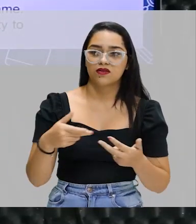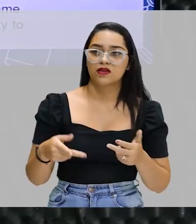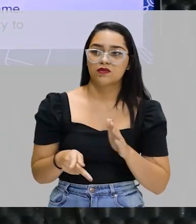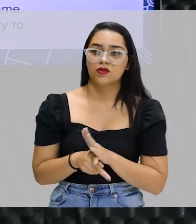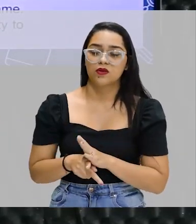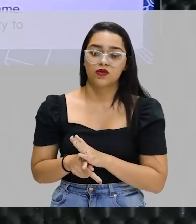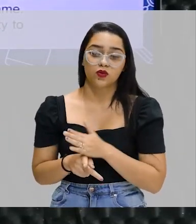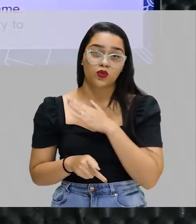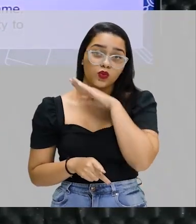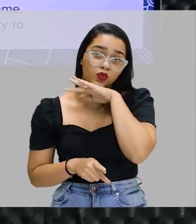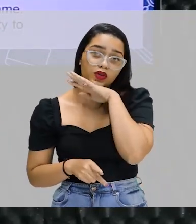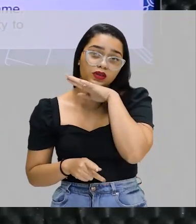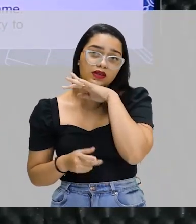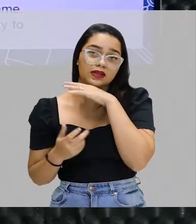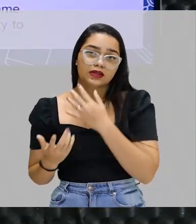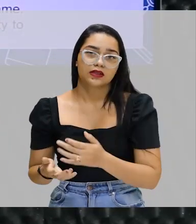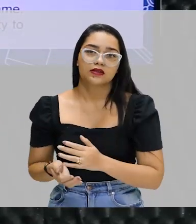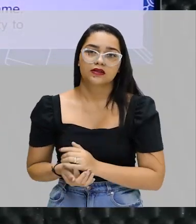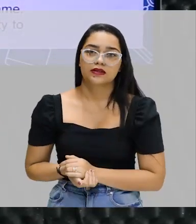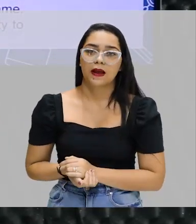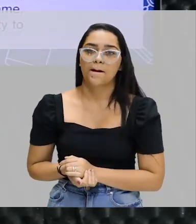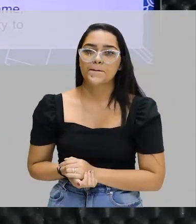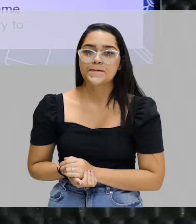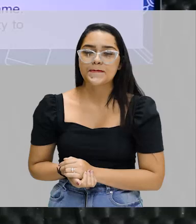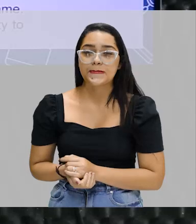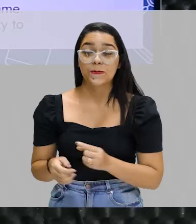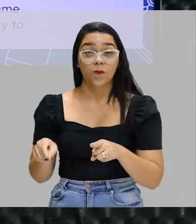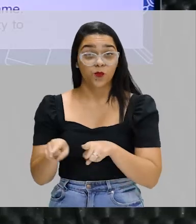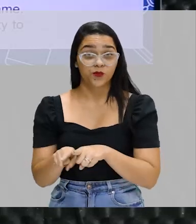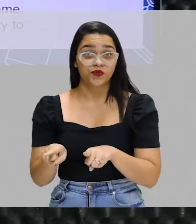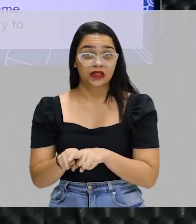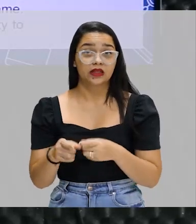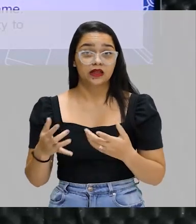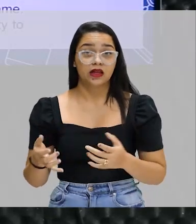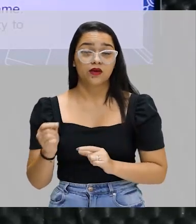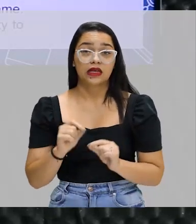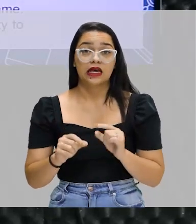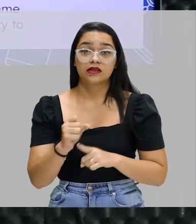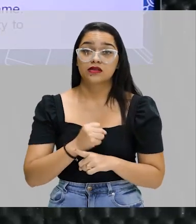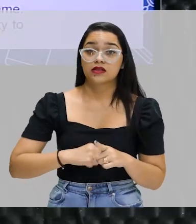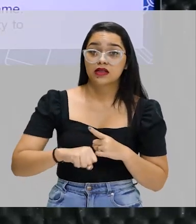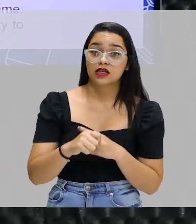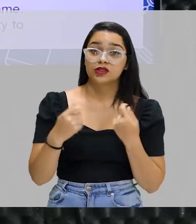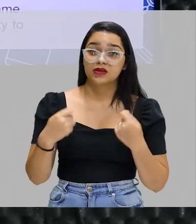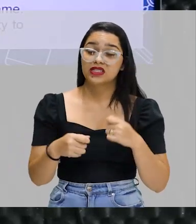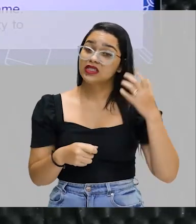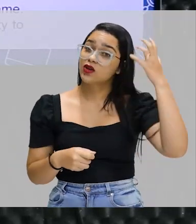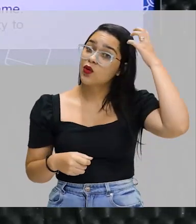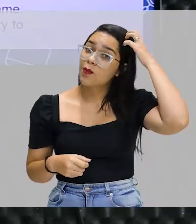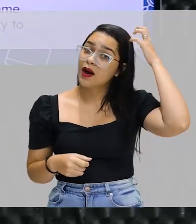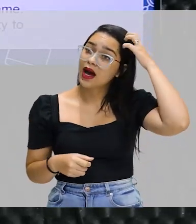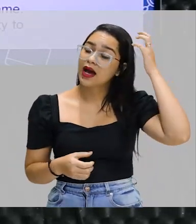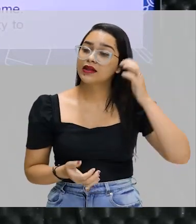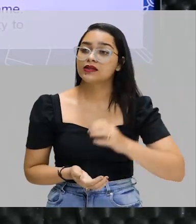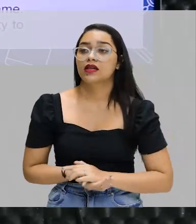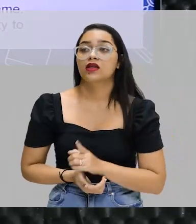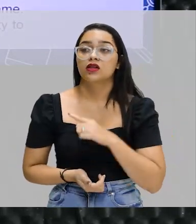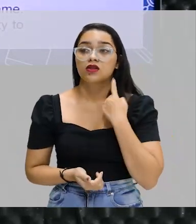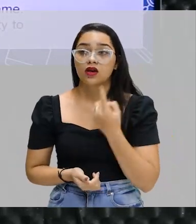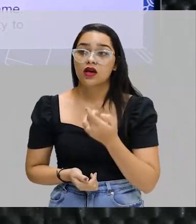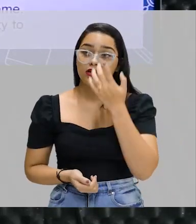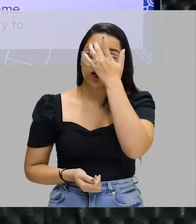aspectos negativos. In reality, na realidade, a sociedade é que deve ser culpada. Nós,